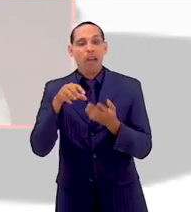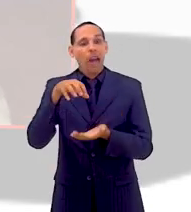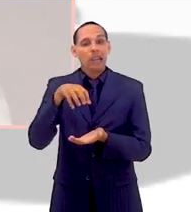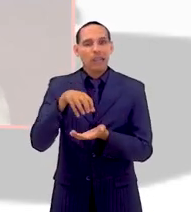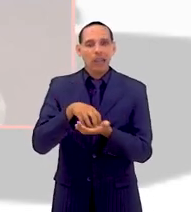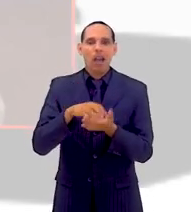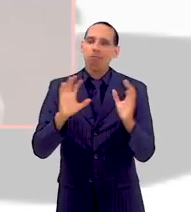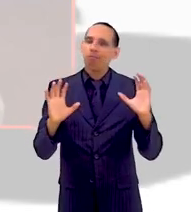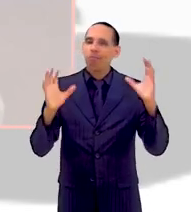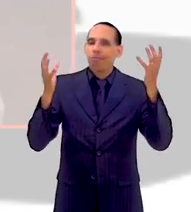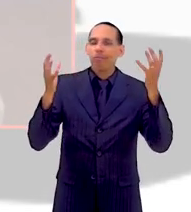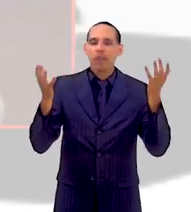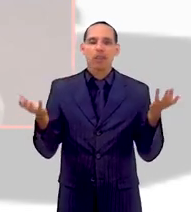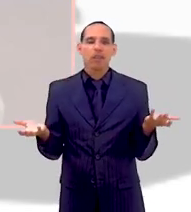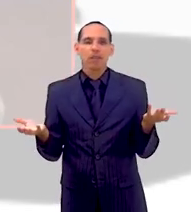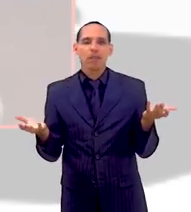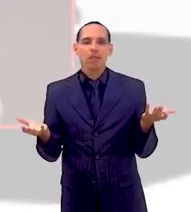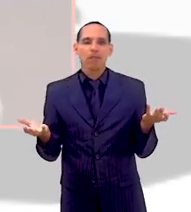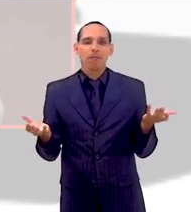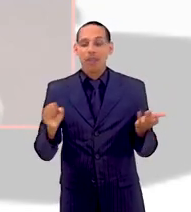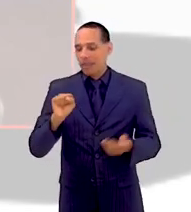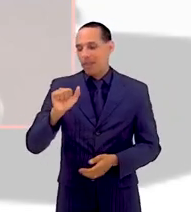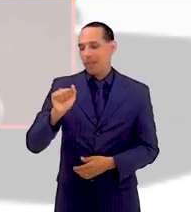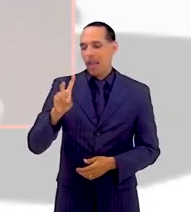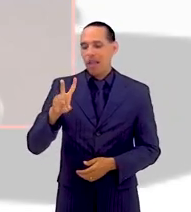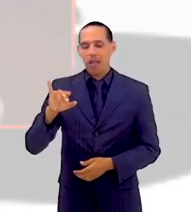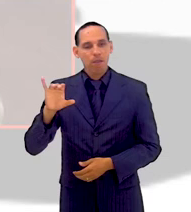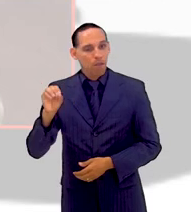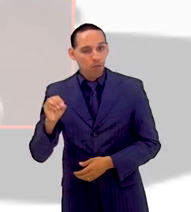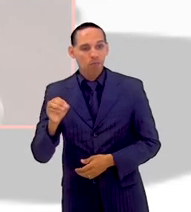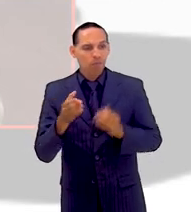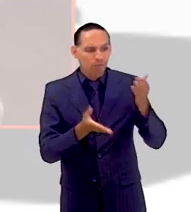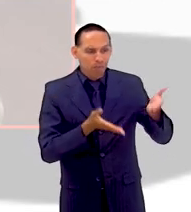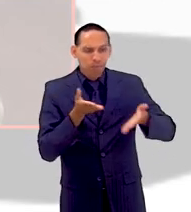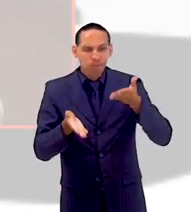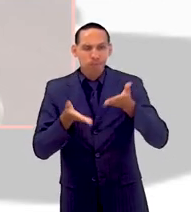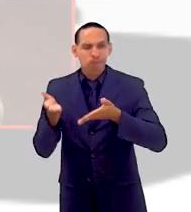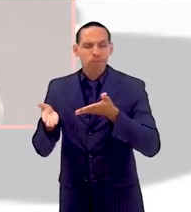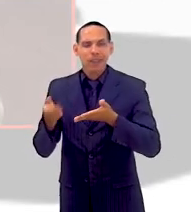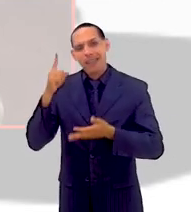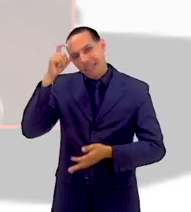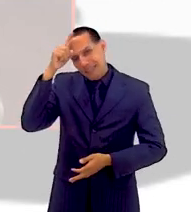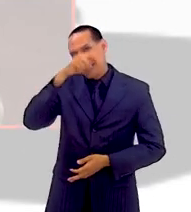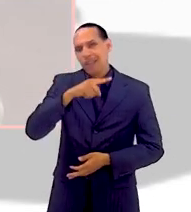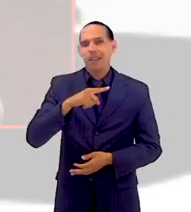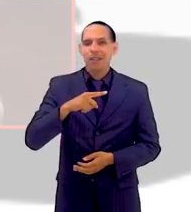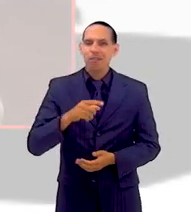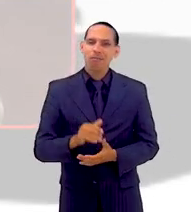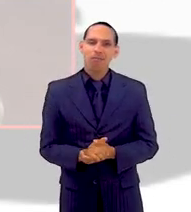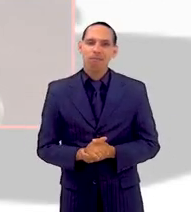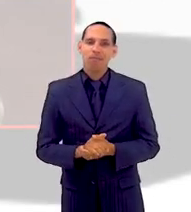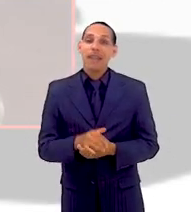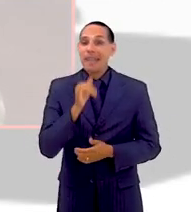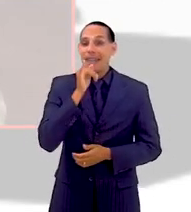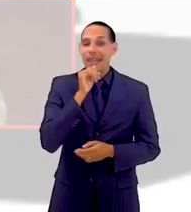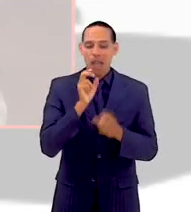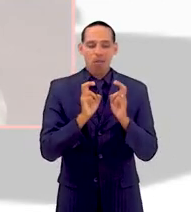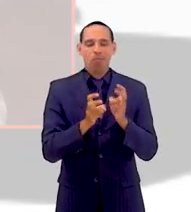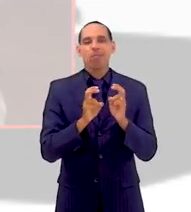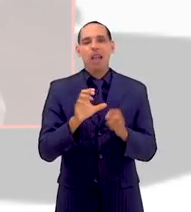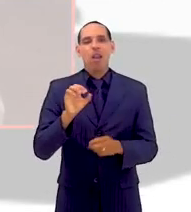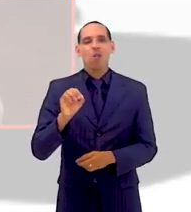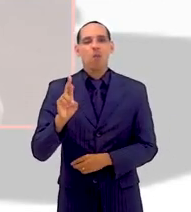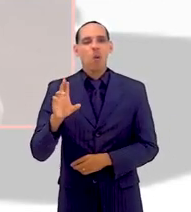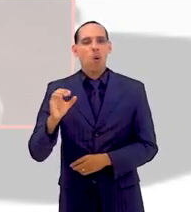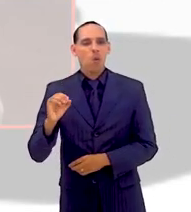atrativos, né? O Sábio teve dificuldades ali de lidar com a baixa demanda durante o trem do Corcovado, o nosso atrativo